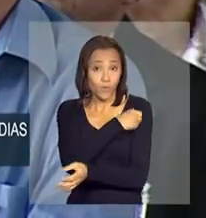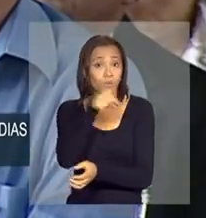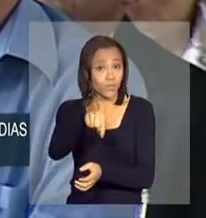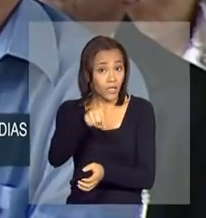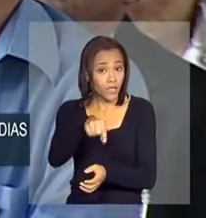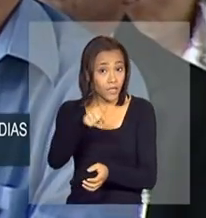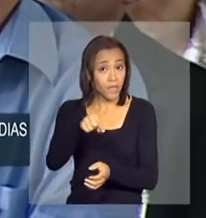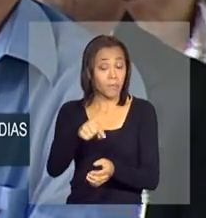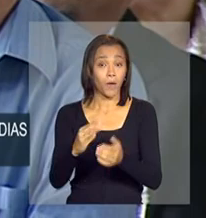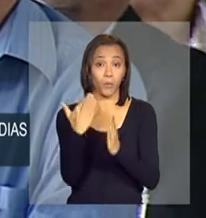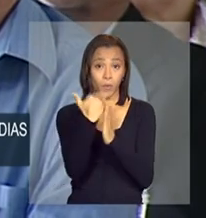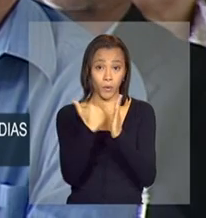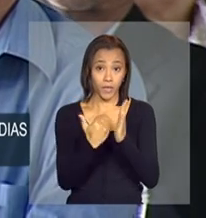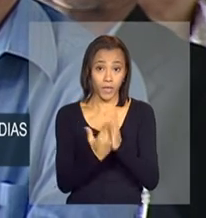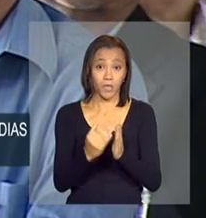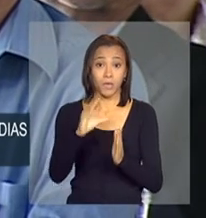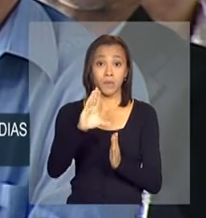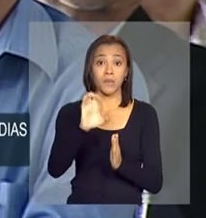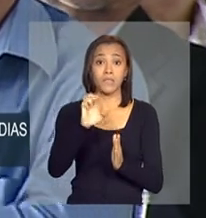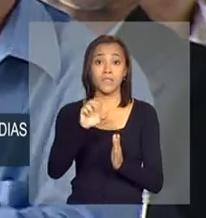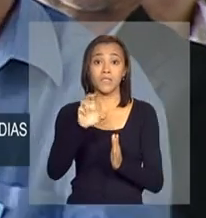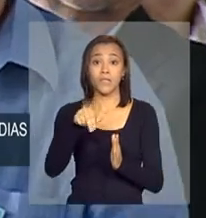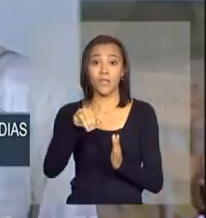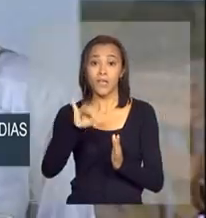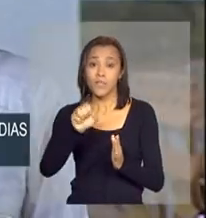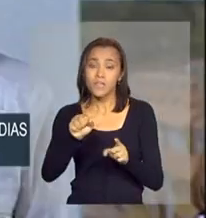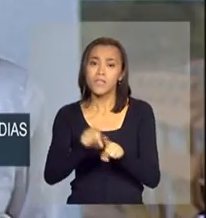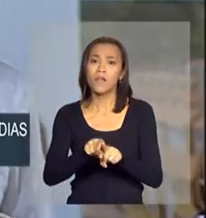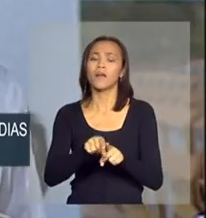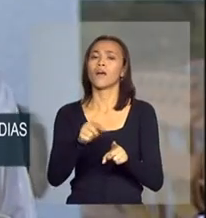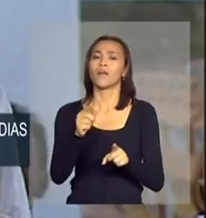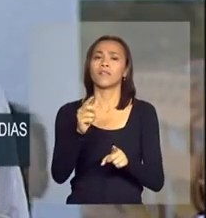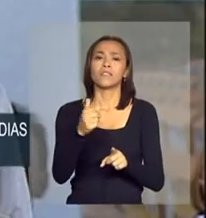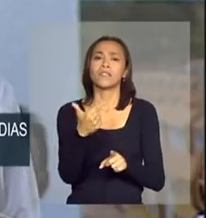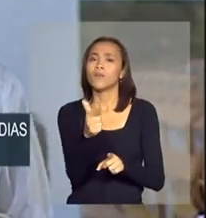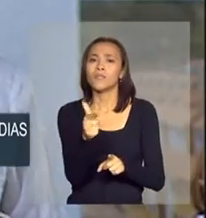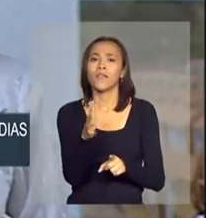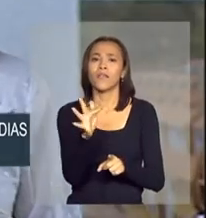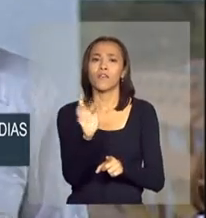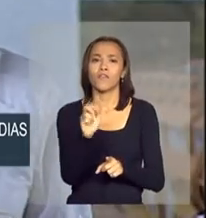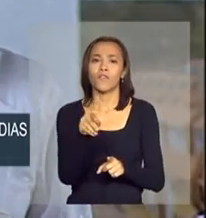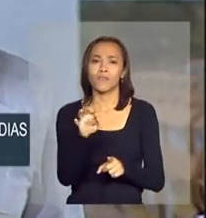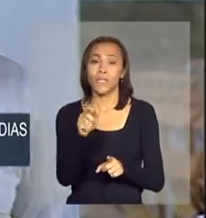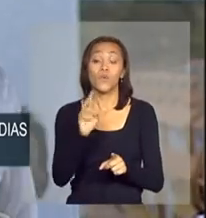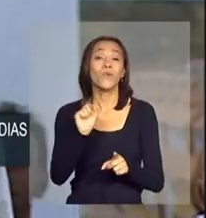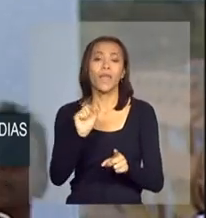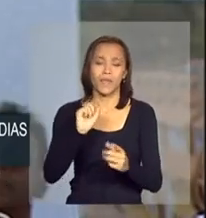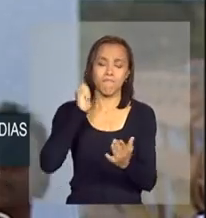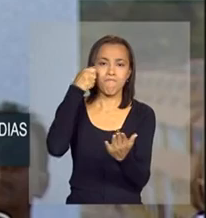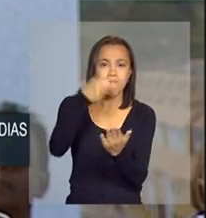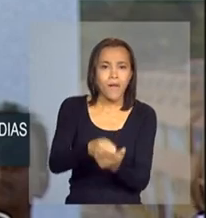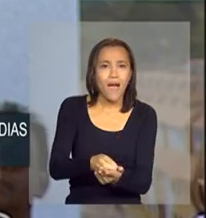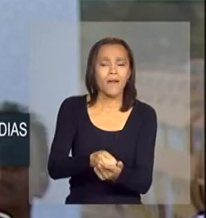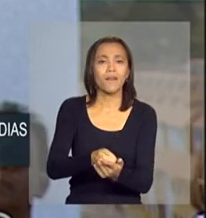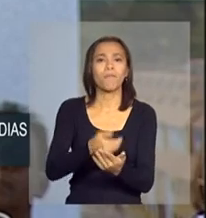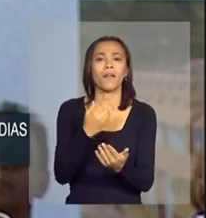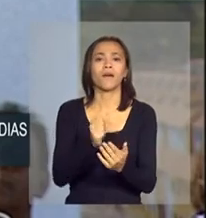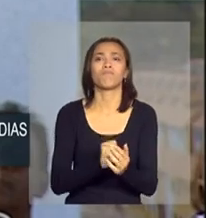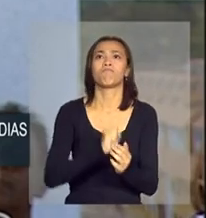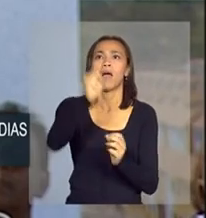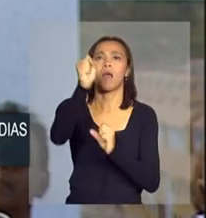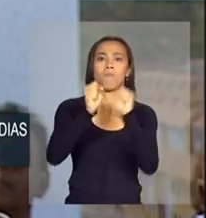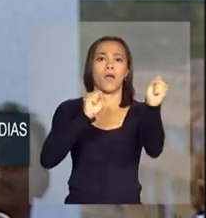para o Ciência sem Fronteiras aqueles alunos que o governo federal paga para estudarem nas melhores